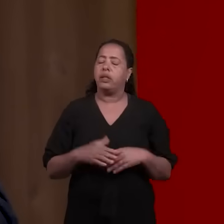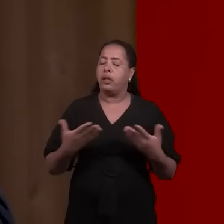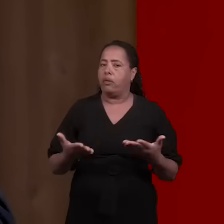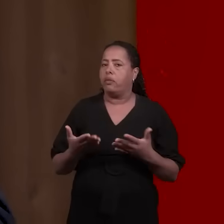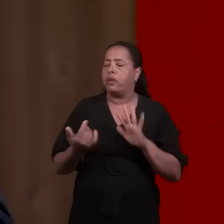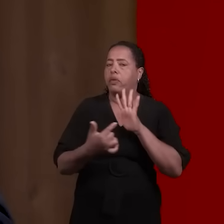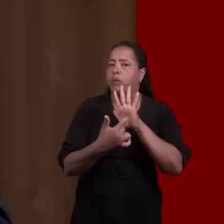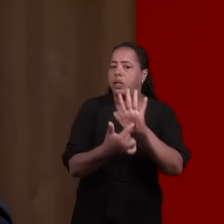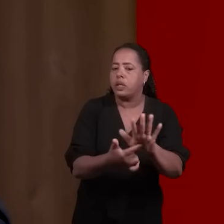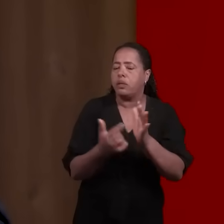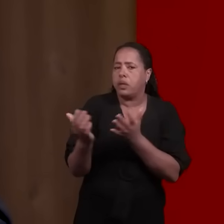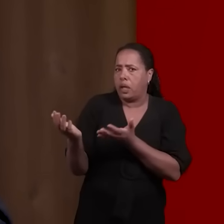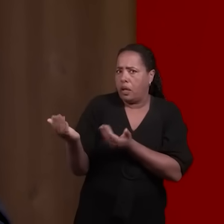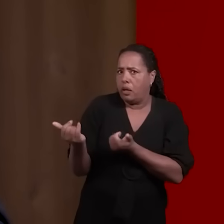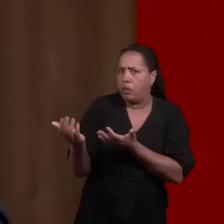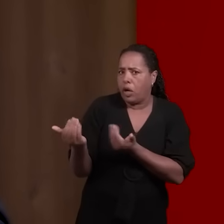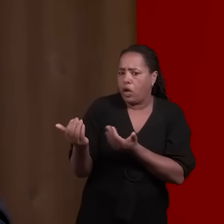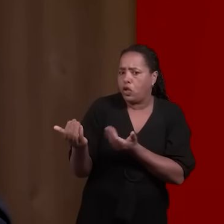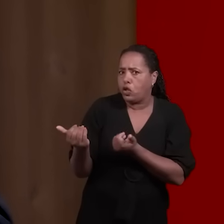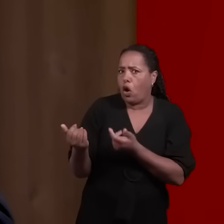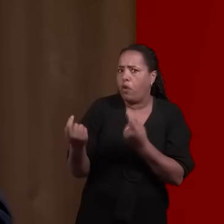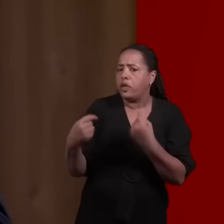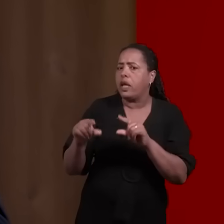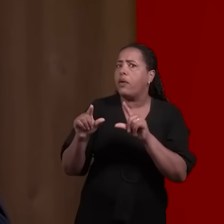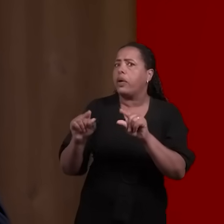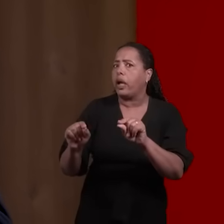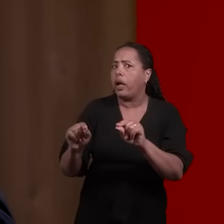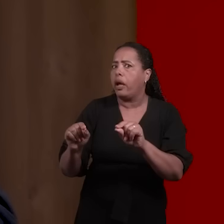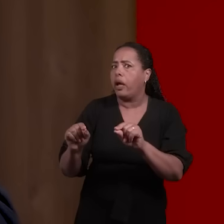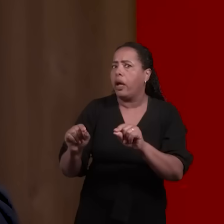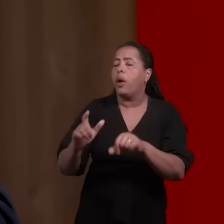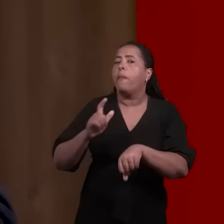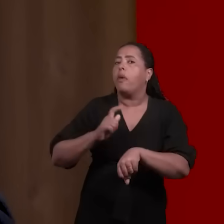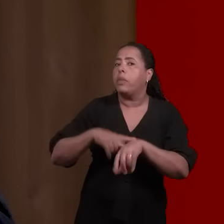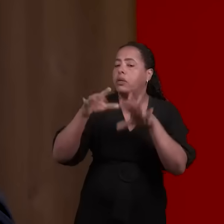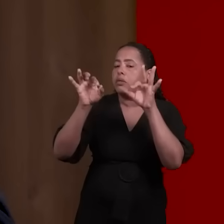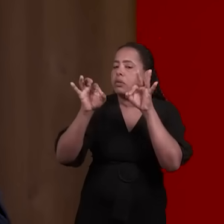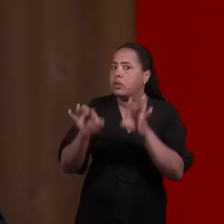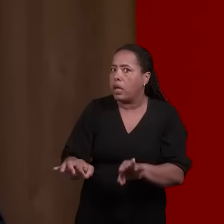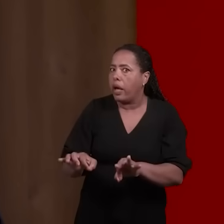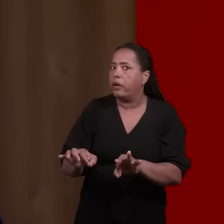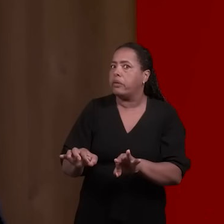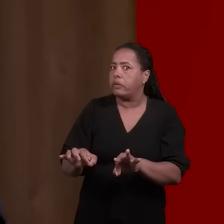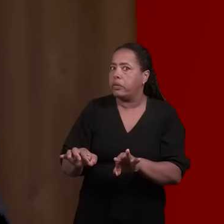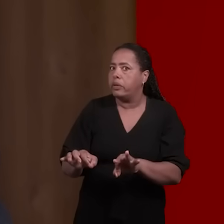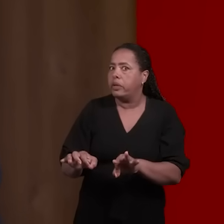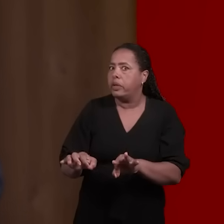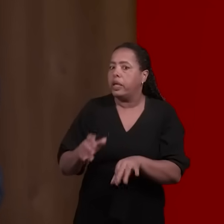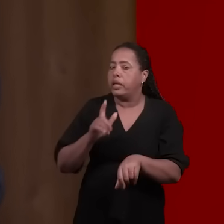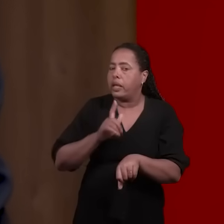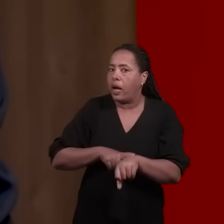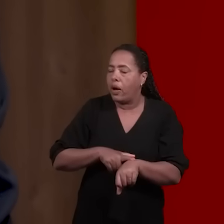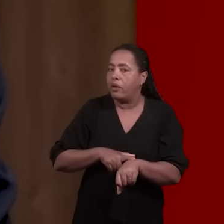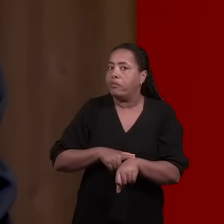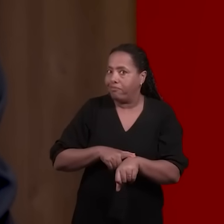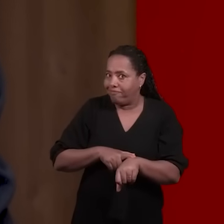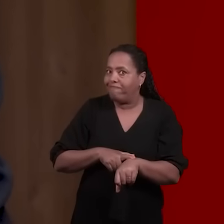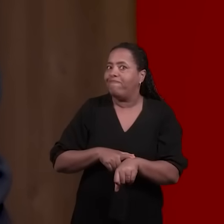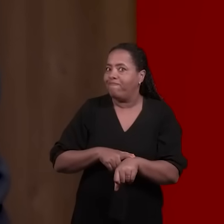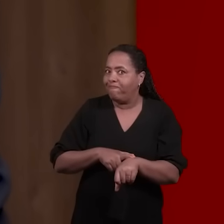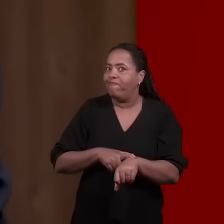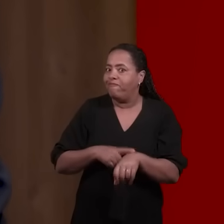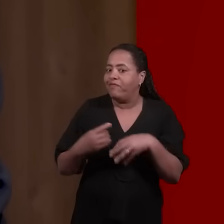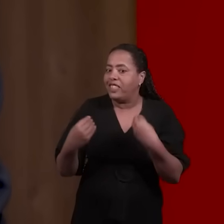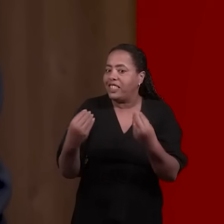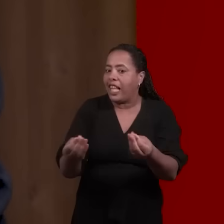ministério para um jovem, um exemplo prático. Você vai ter que entender que isso é a hora certa e o tempo certo. Então, essas duas perguntas sempre